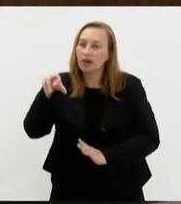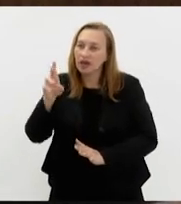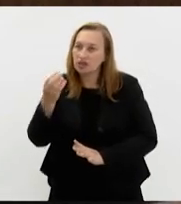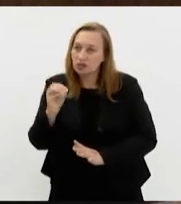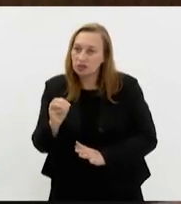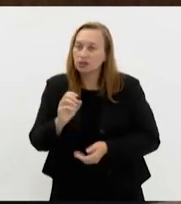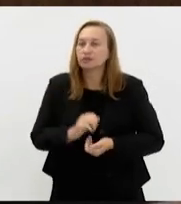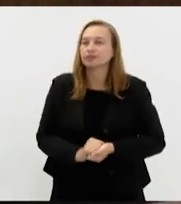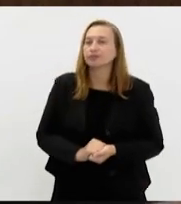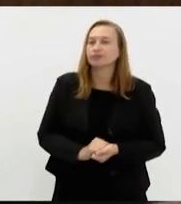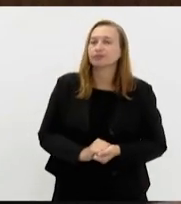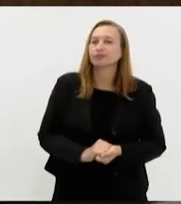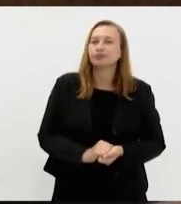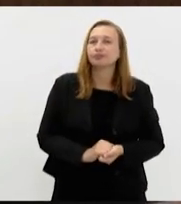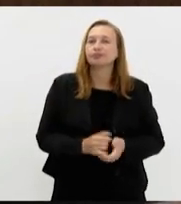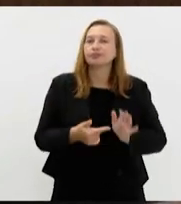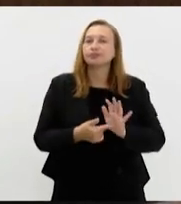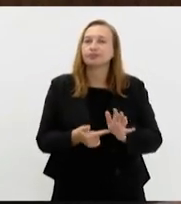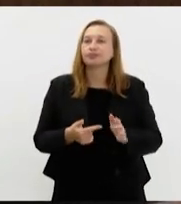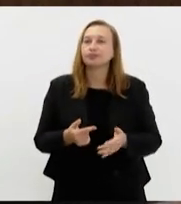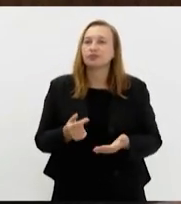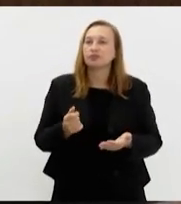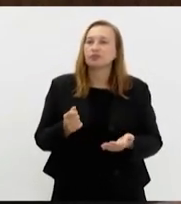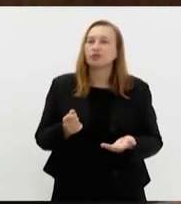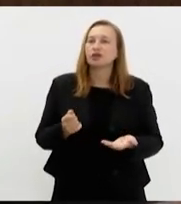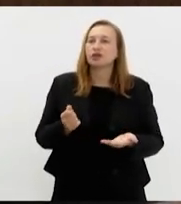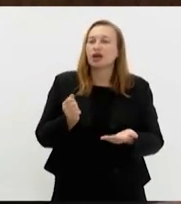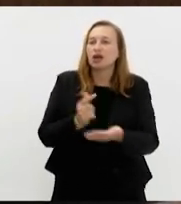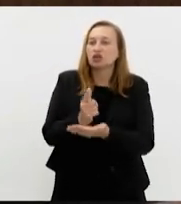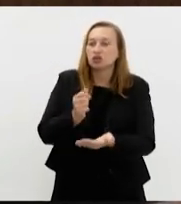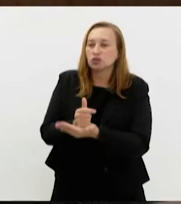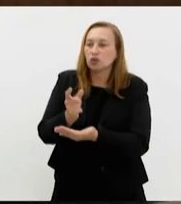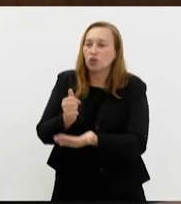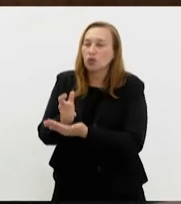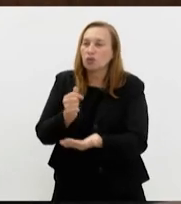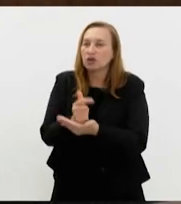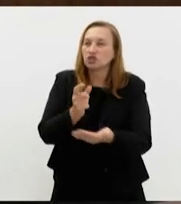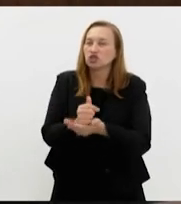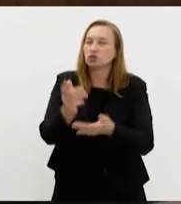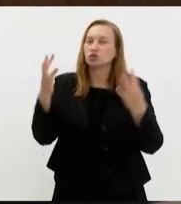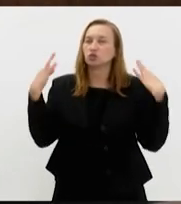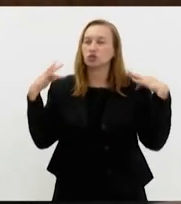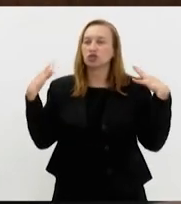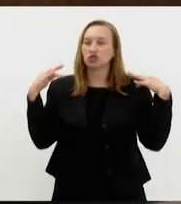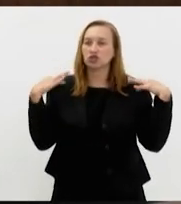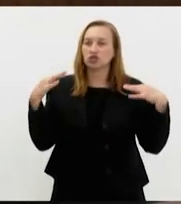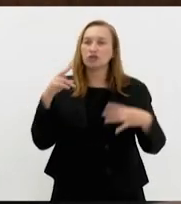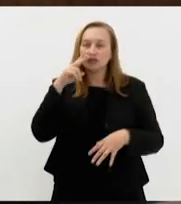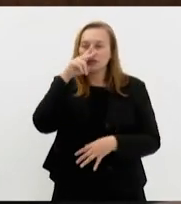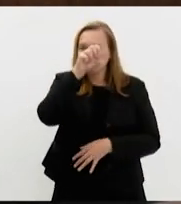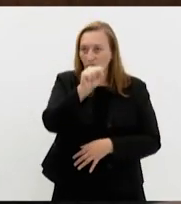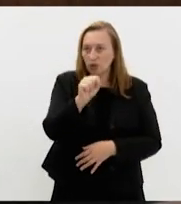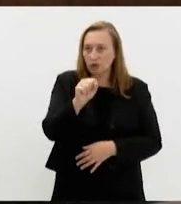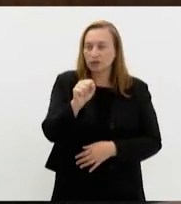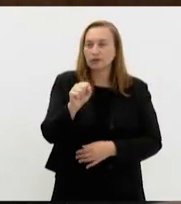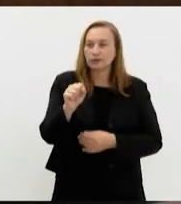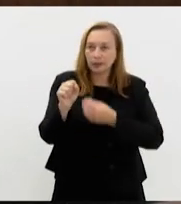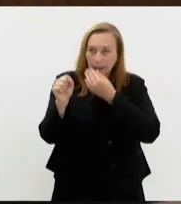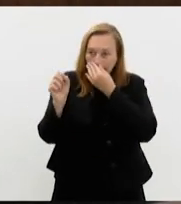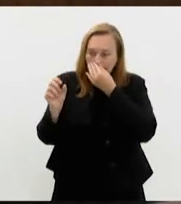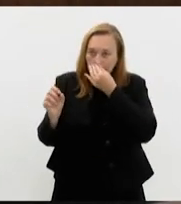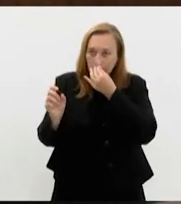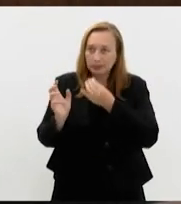ali o consumo pelos turistas internacionais fortemente do nosso